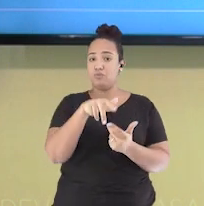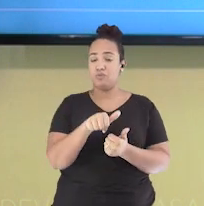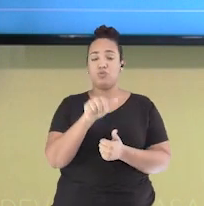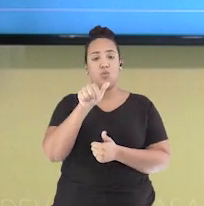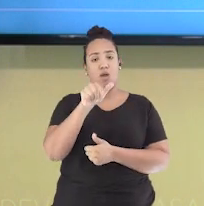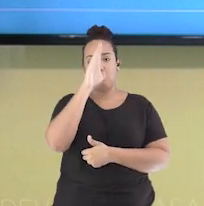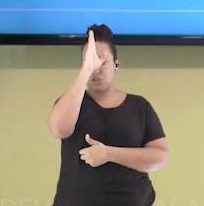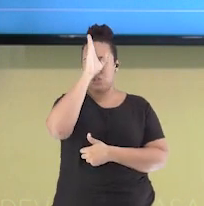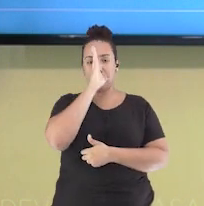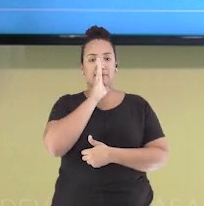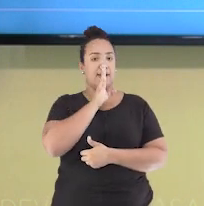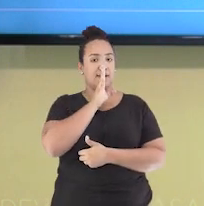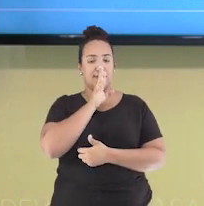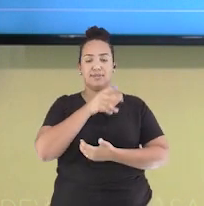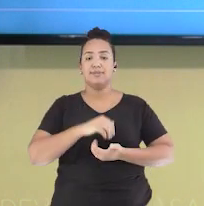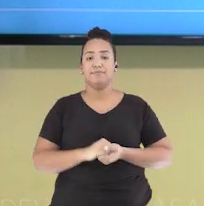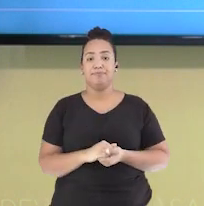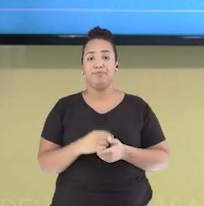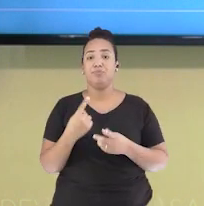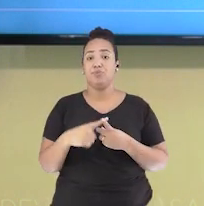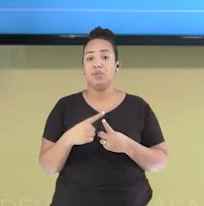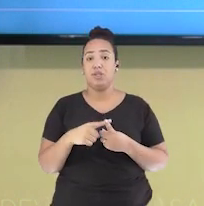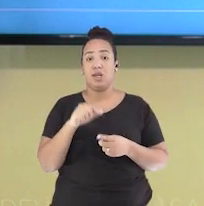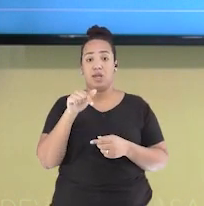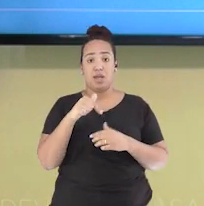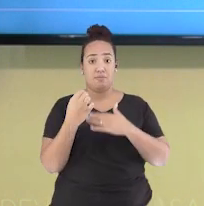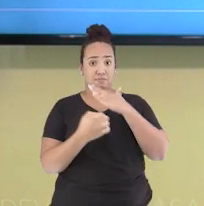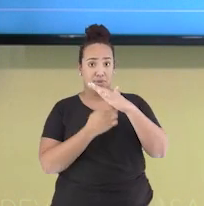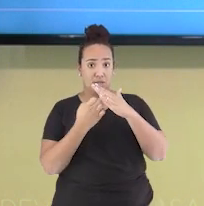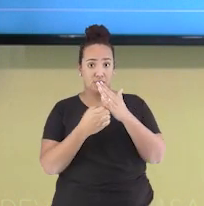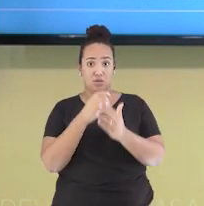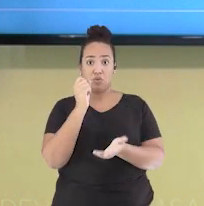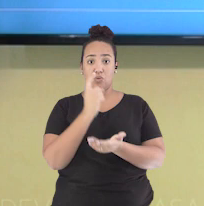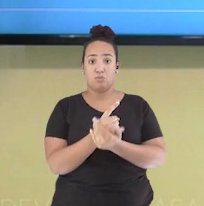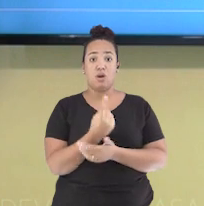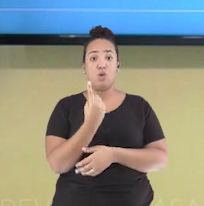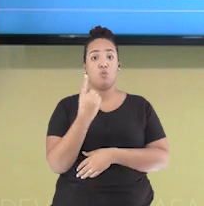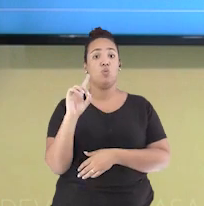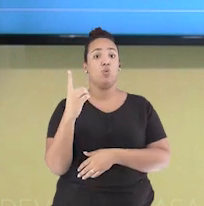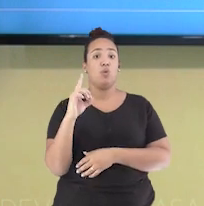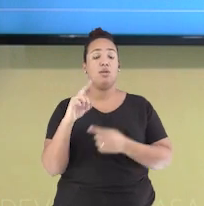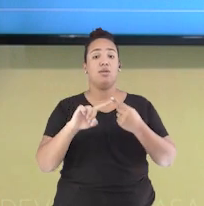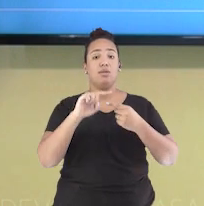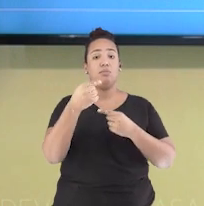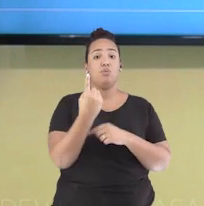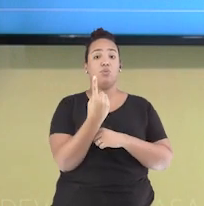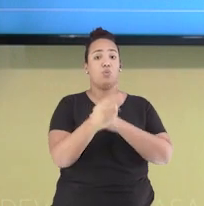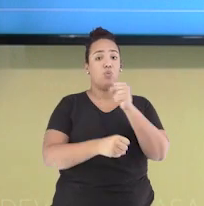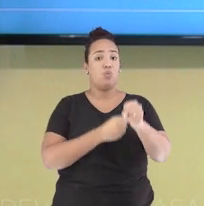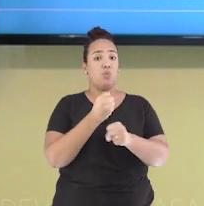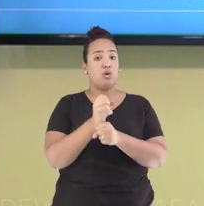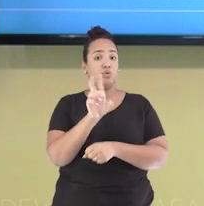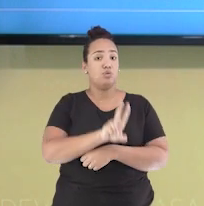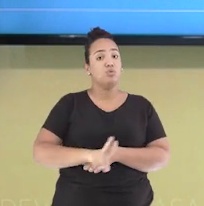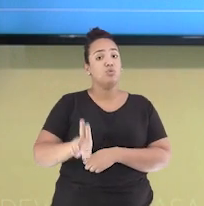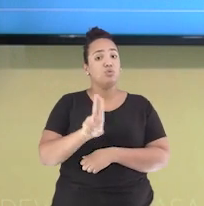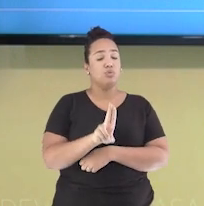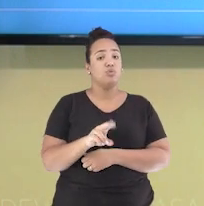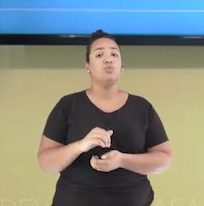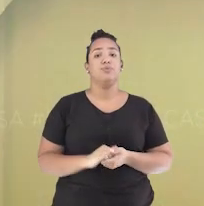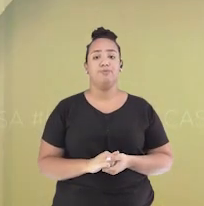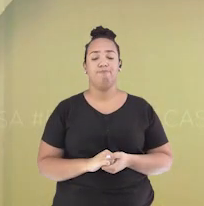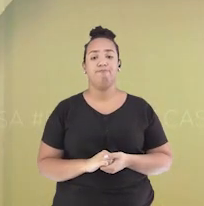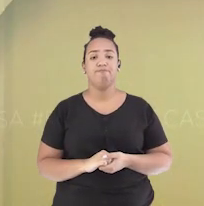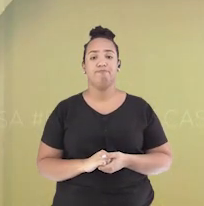para sempre. A empresa ia cobrar $1 de cada usuário após o primeiro ano de uso. apesar de alguns usuários nunca terem desembolsado um